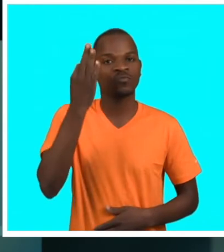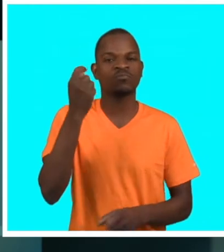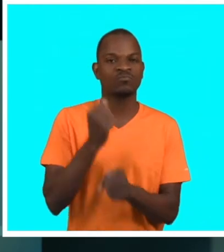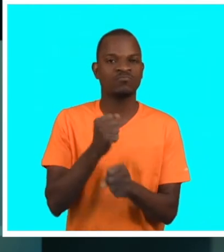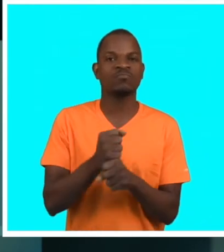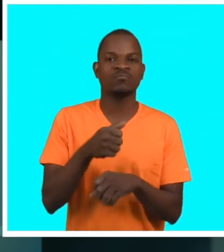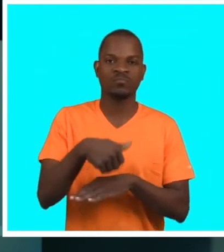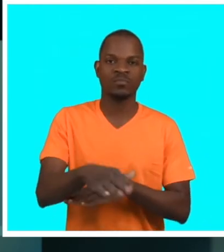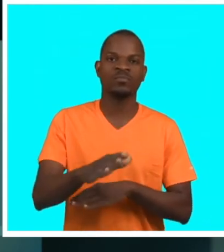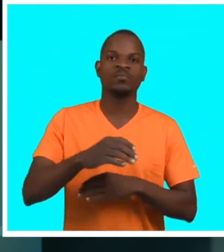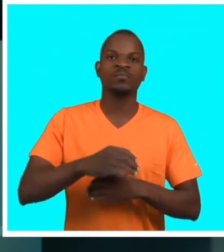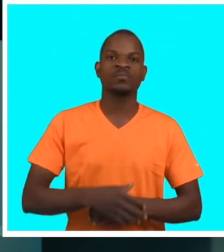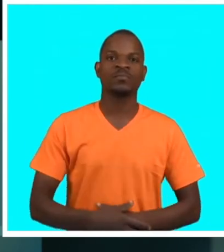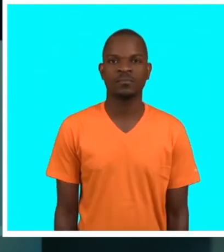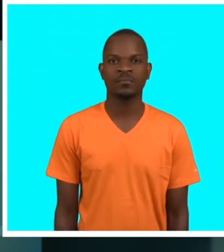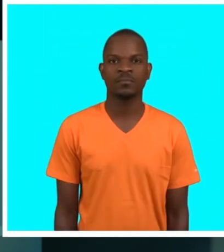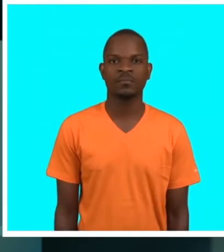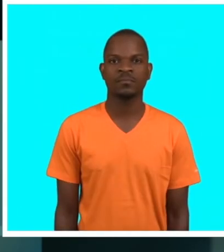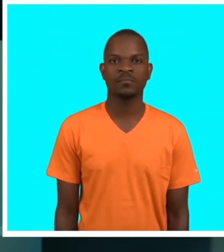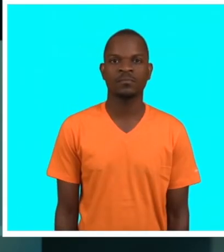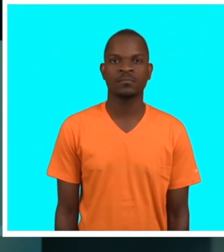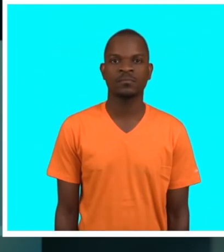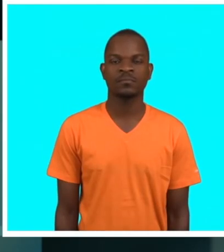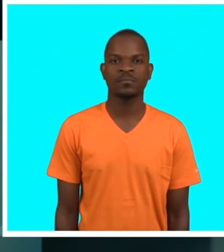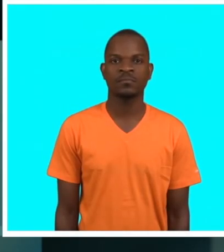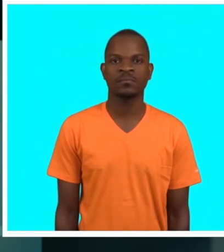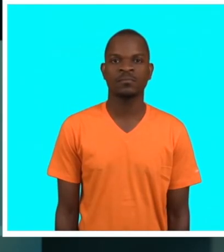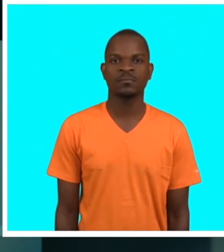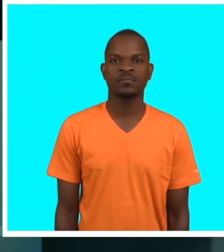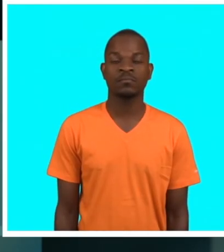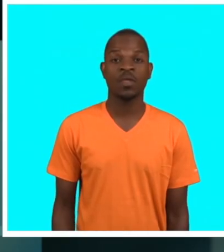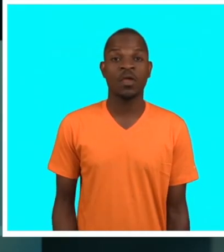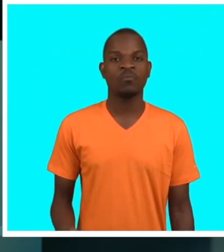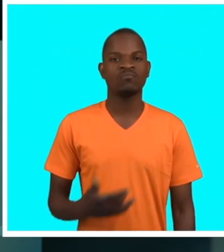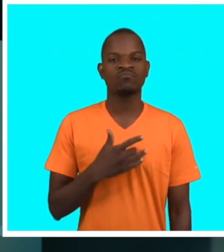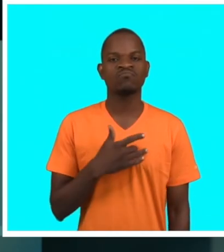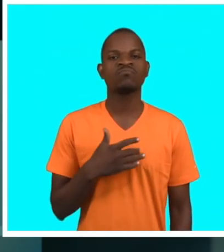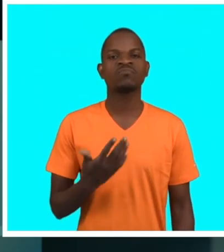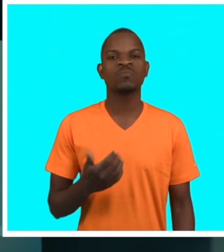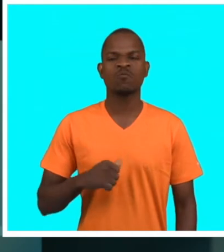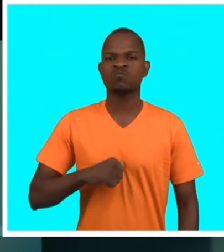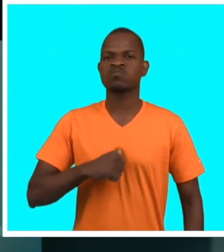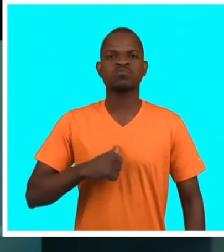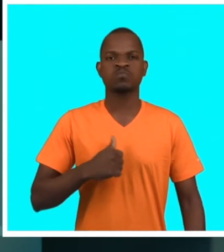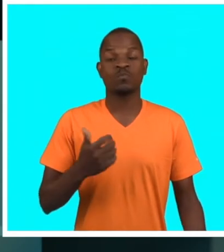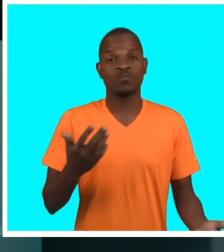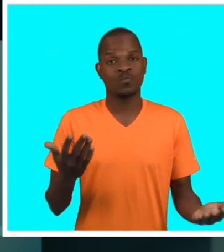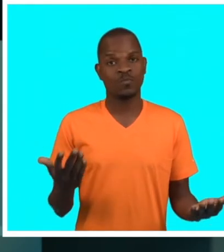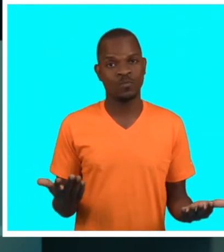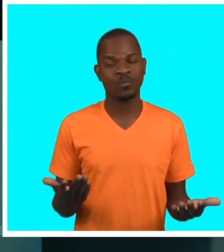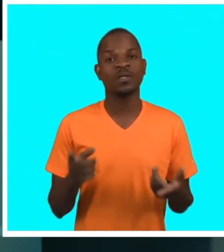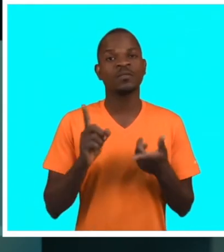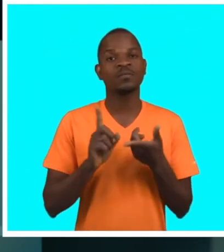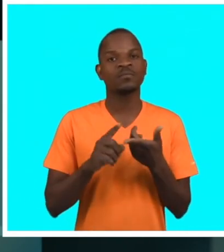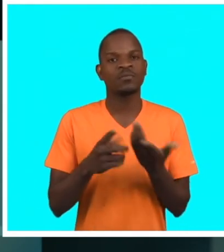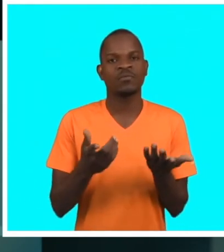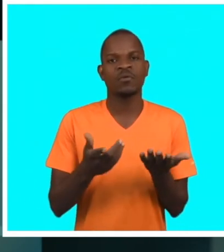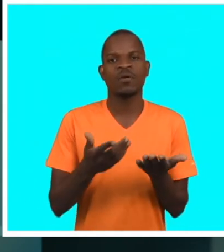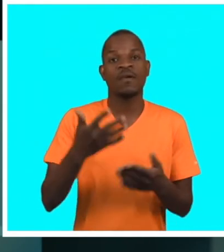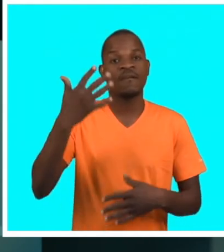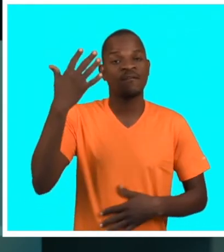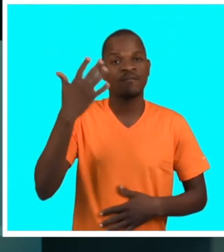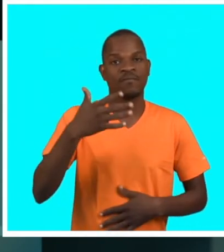trabalhos futuros. Eu me sinto muito orgulhoso e por ser um filme no qual eu